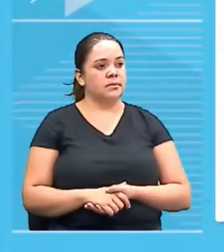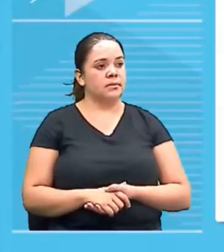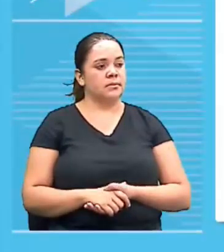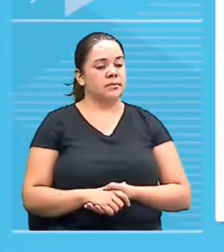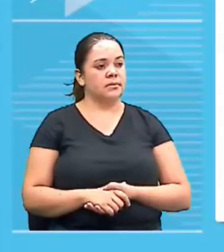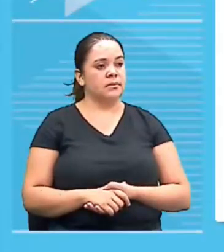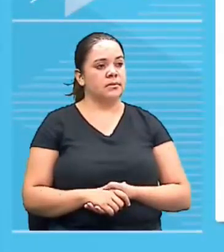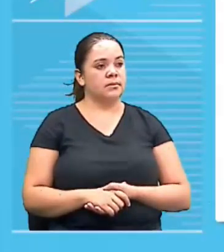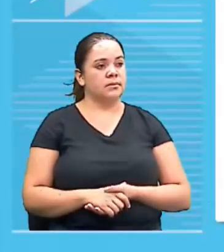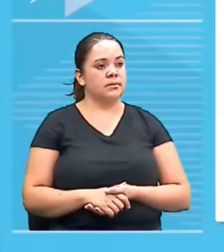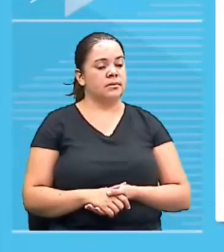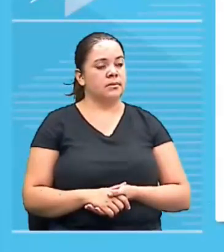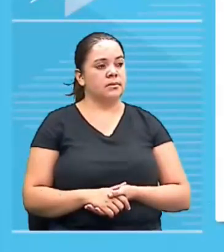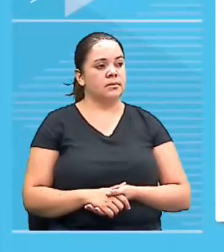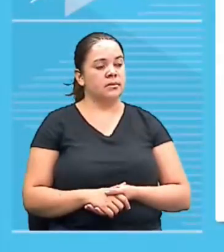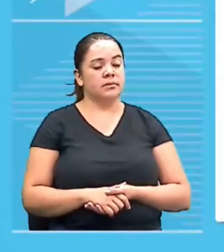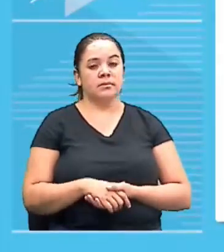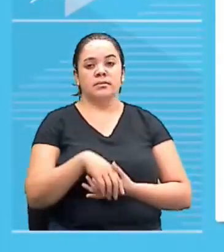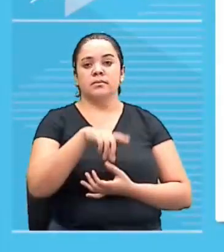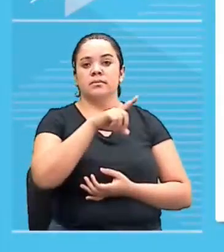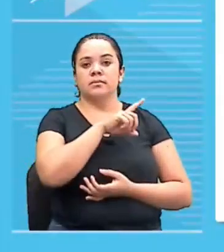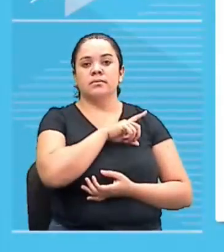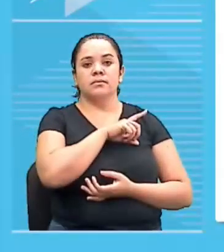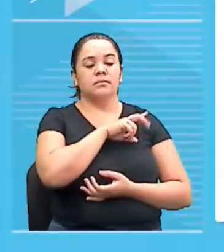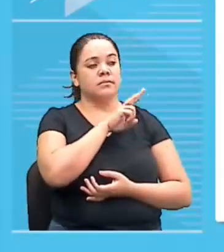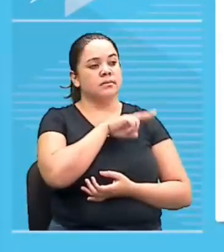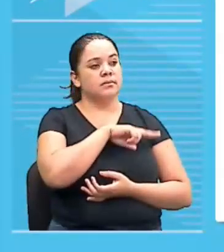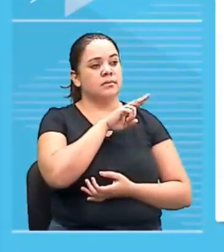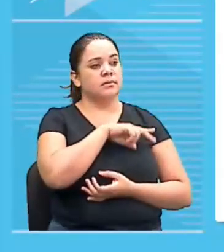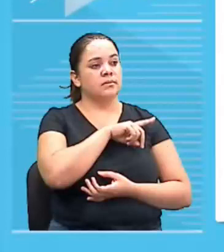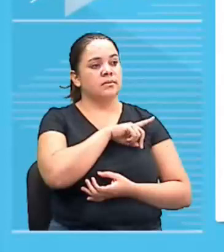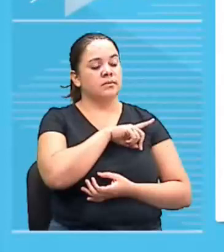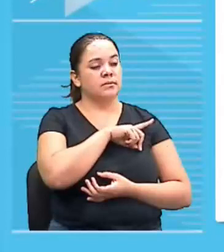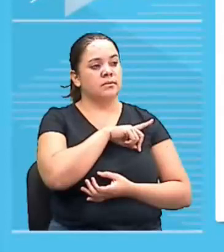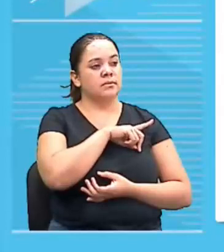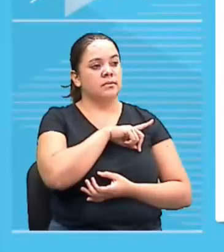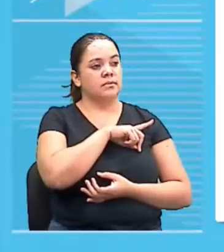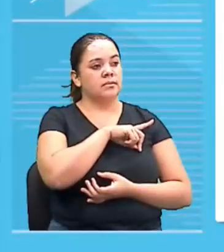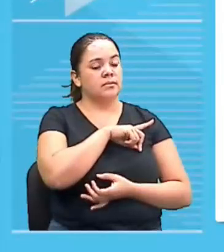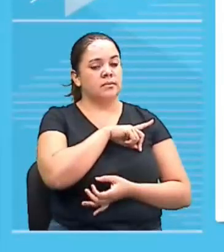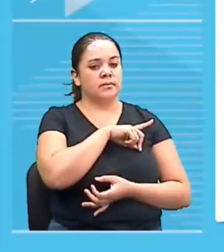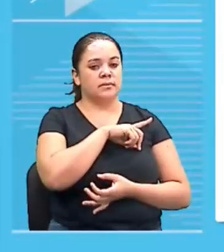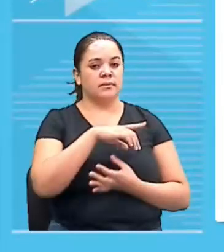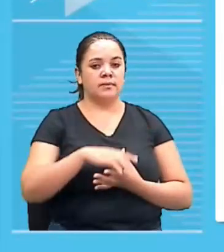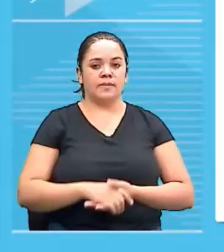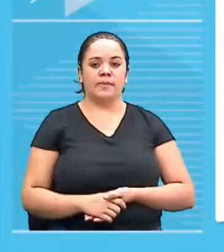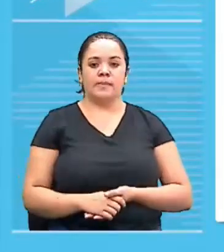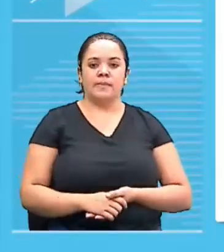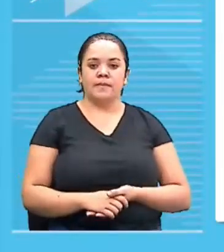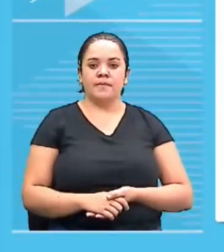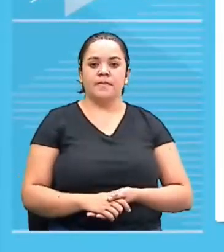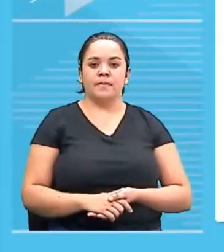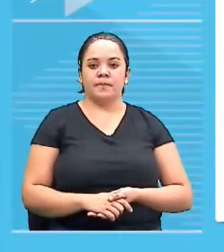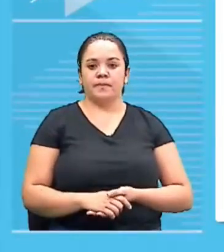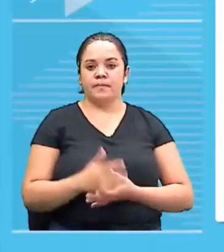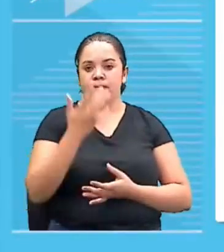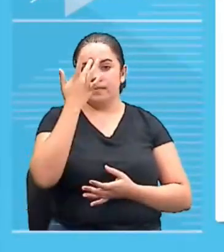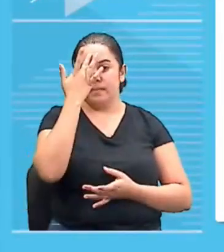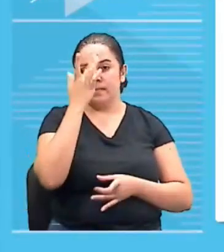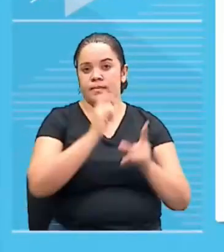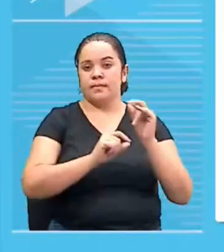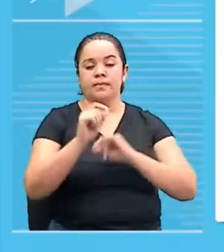a sinergia entre as indústrias, os parceiros e os fornecedores, facilitando aí